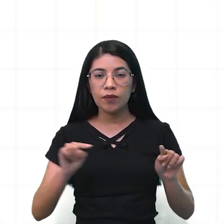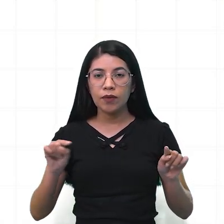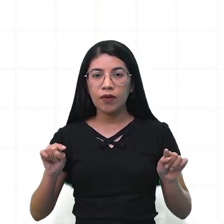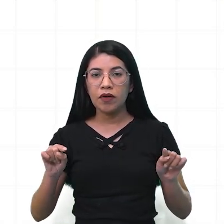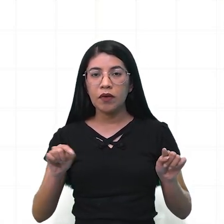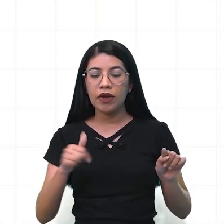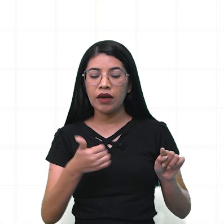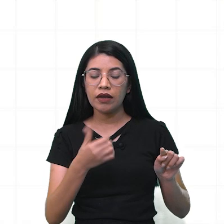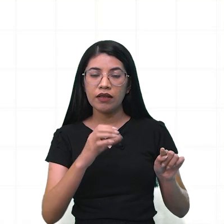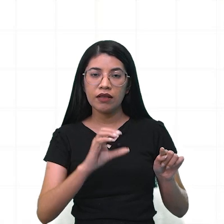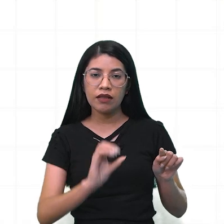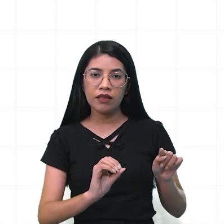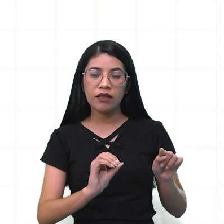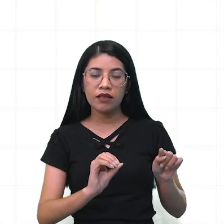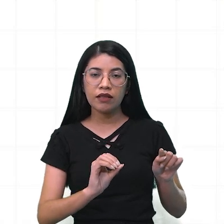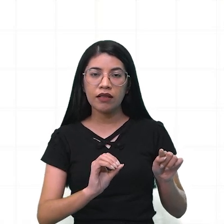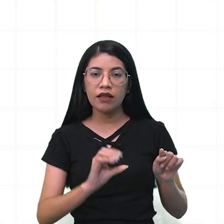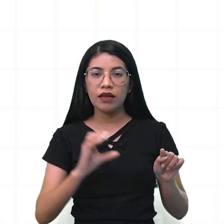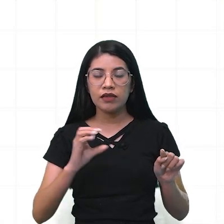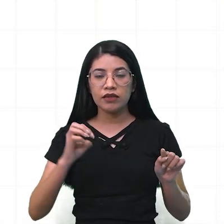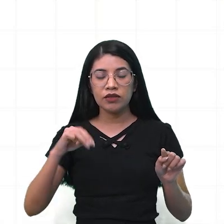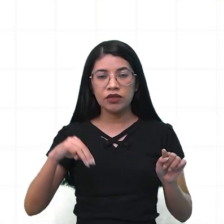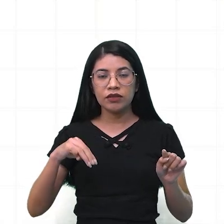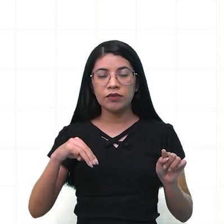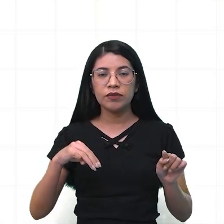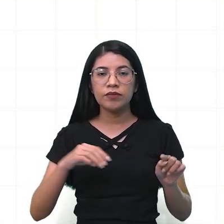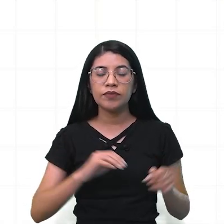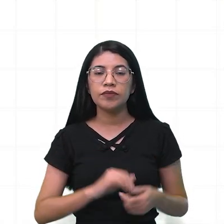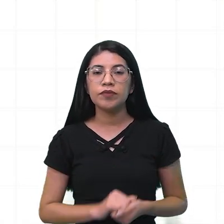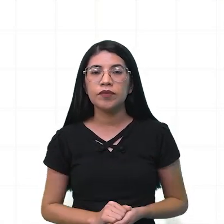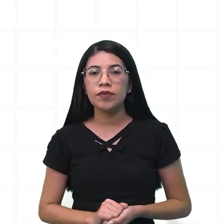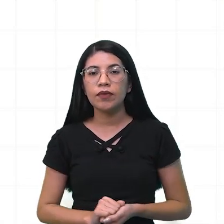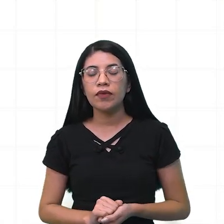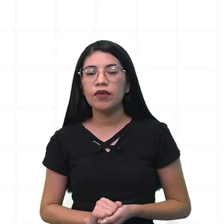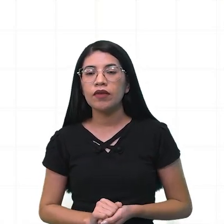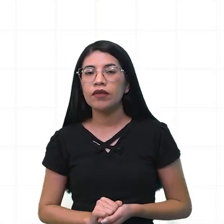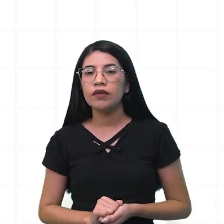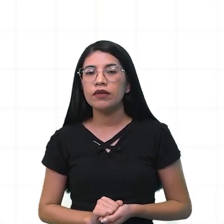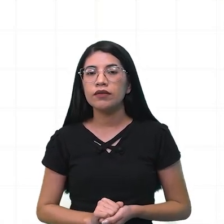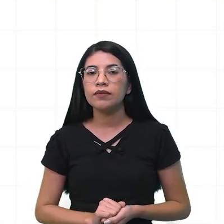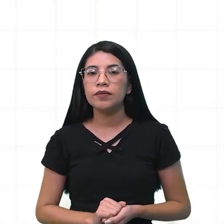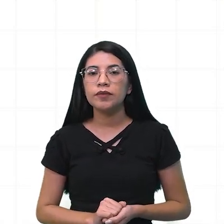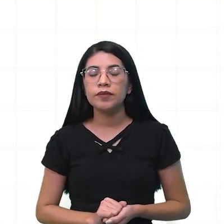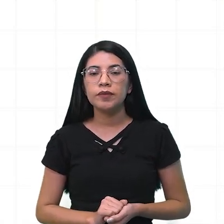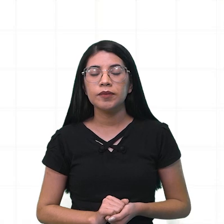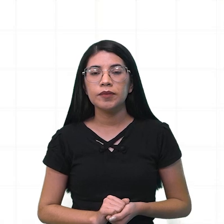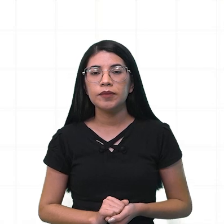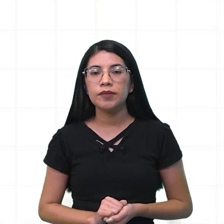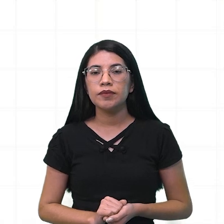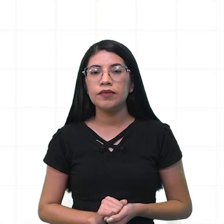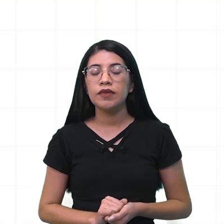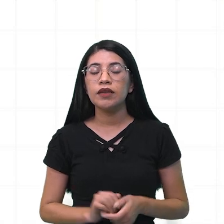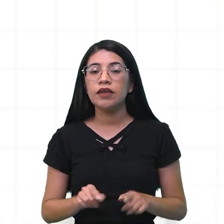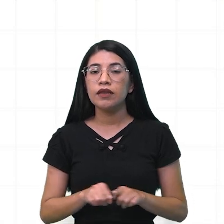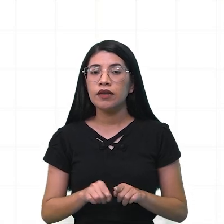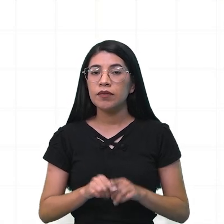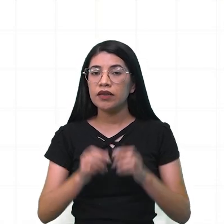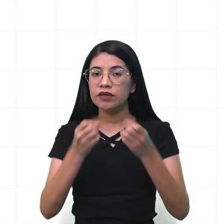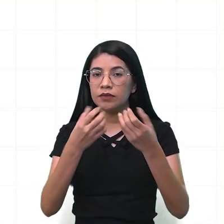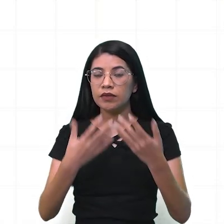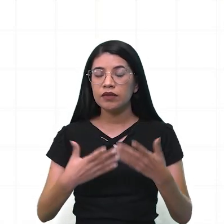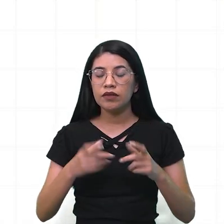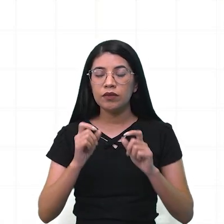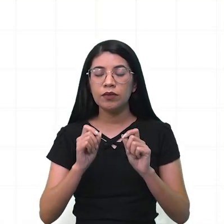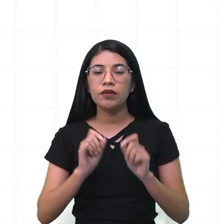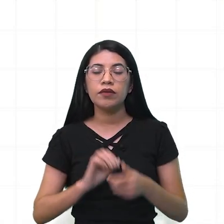10 centímetros a mais que o outro, ok? E aí ele está falando também que esse